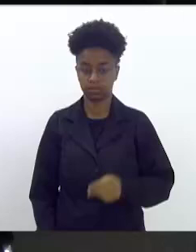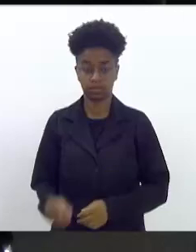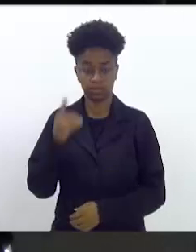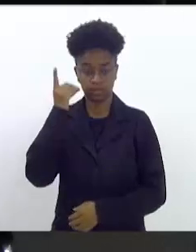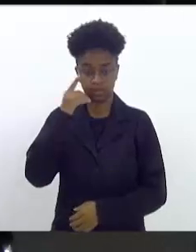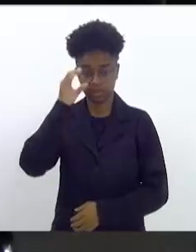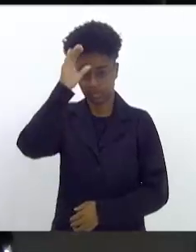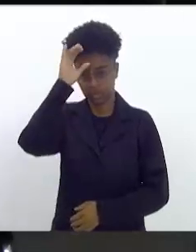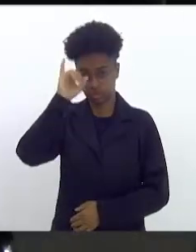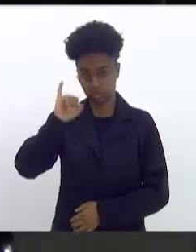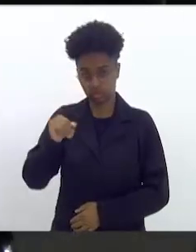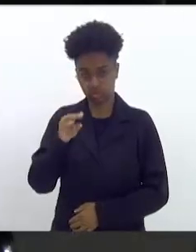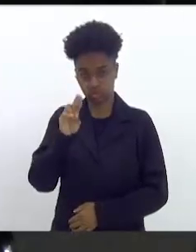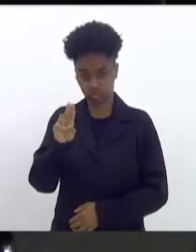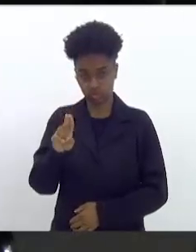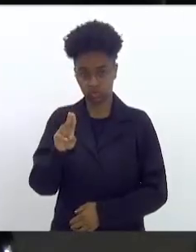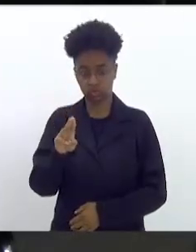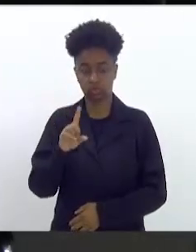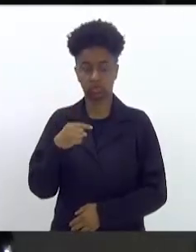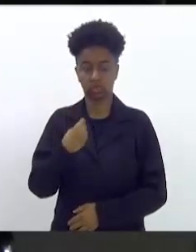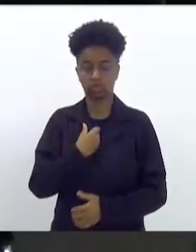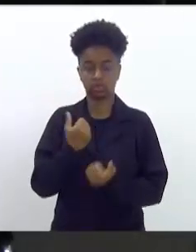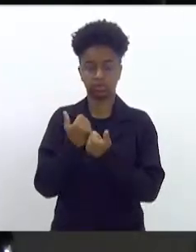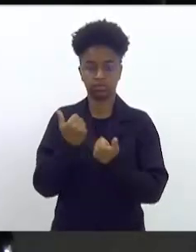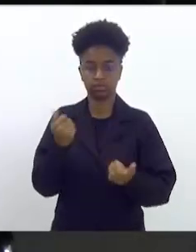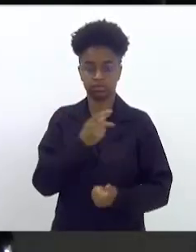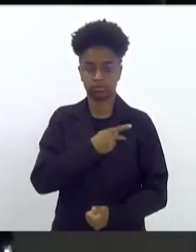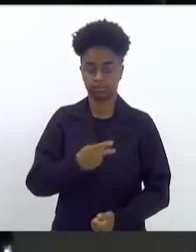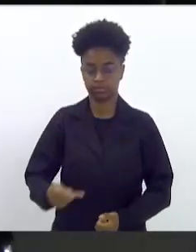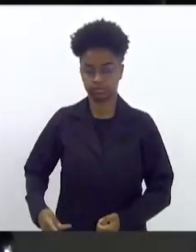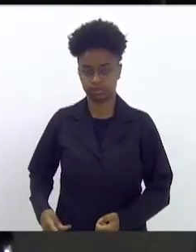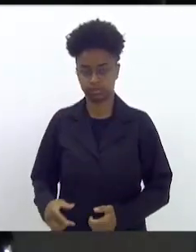Tia Ju, nossa vice-presidente.